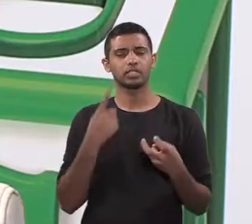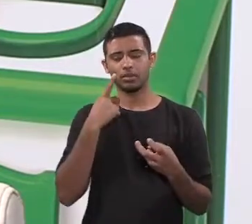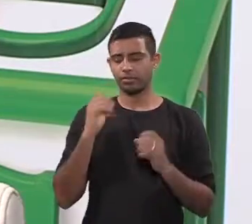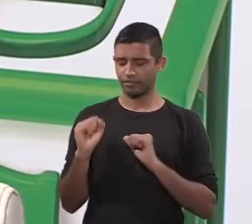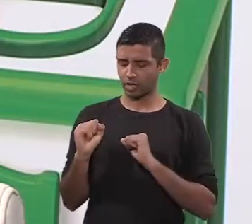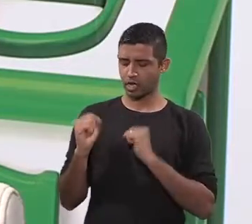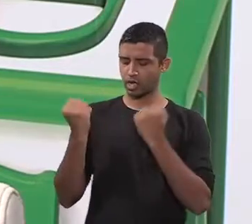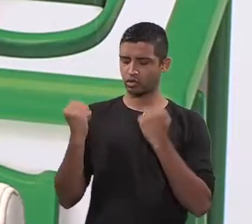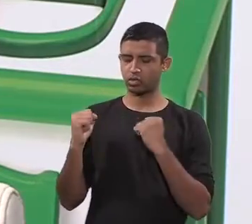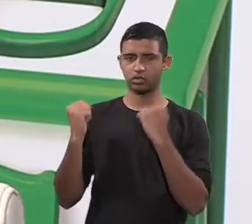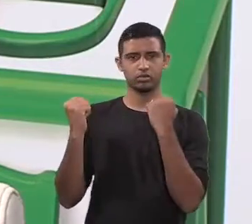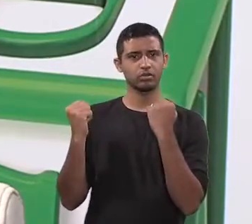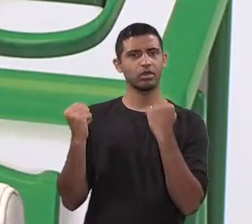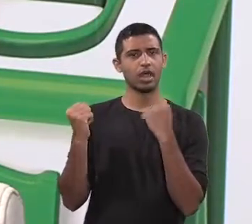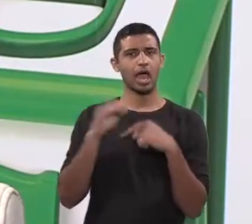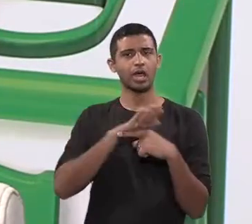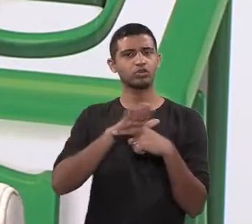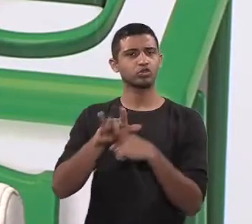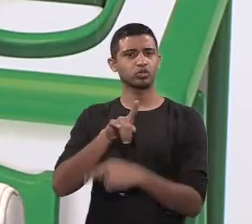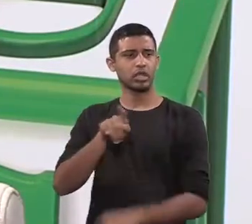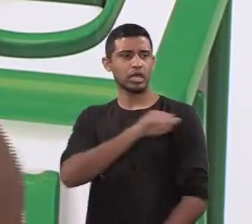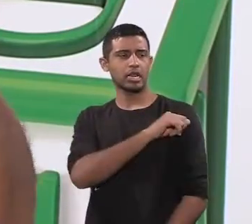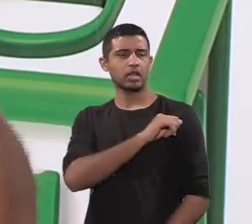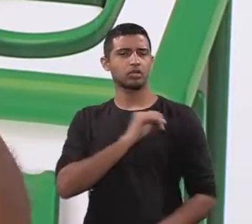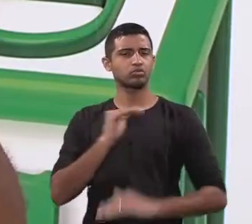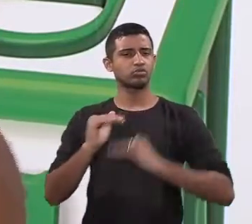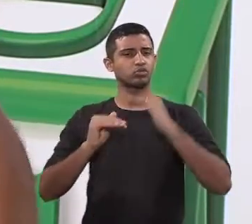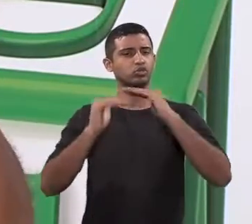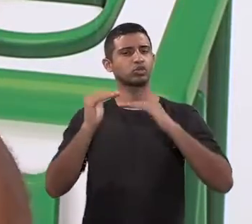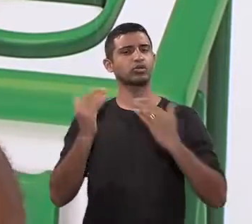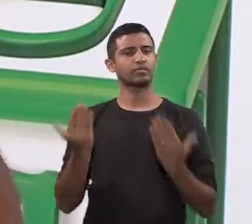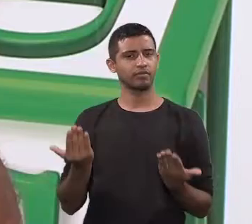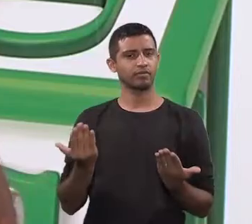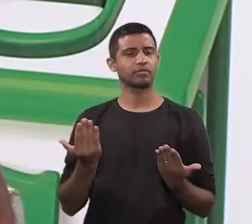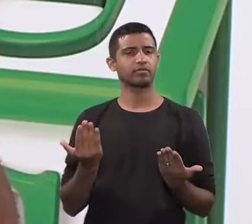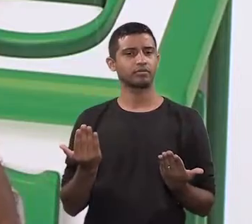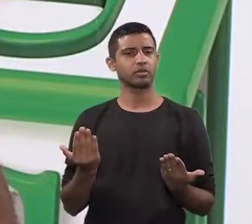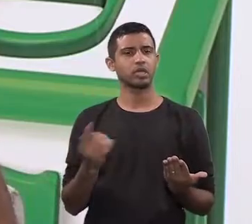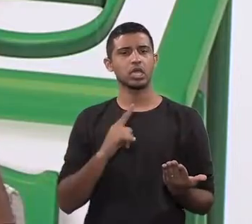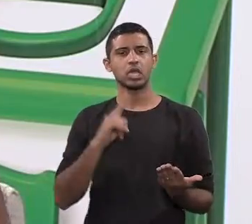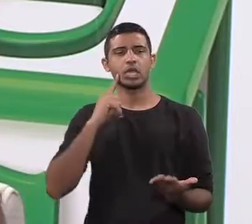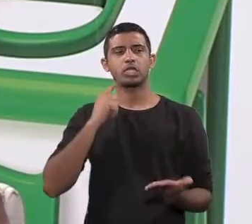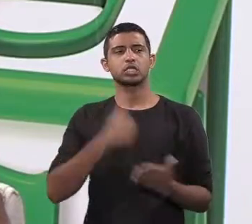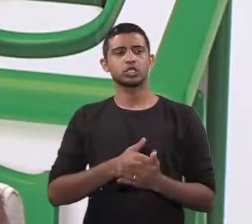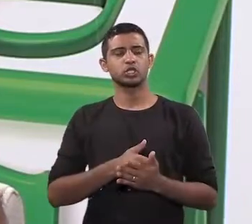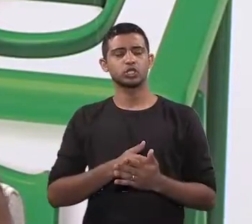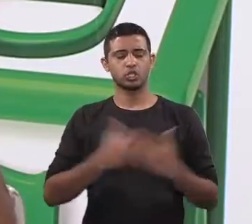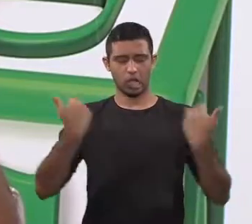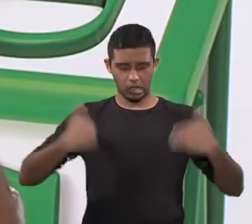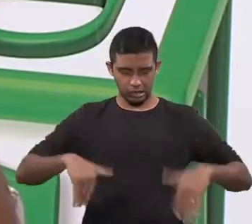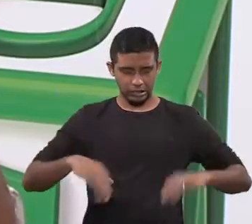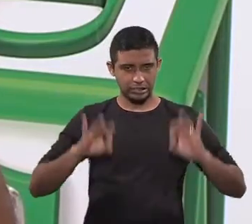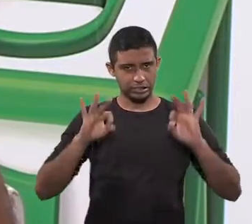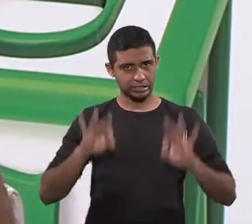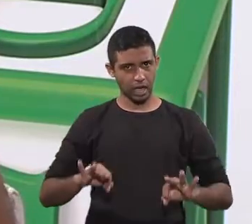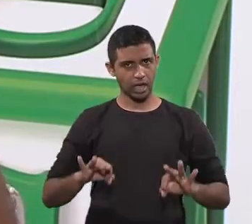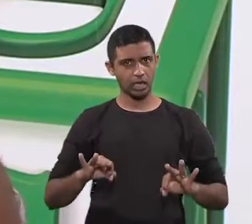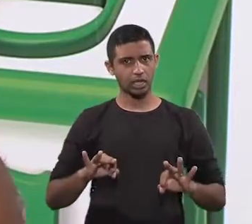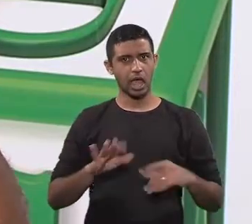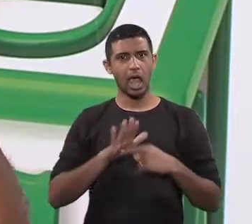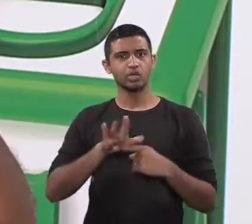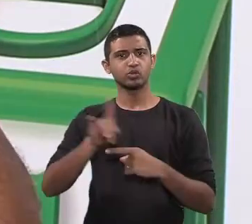percebermos que a educação física vai desenvolver no aluno sinapse, algumas decisões neuromotoras que